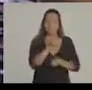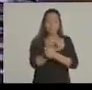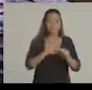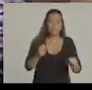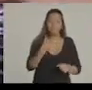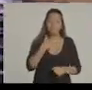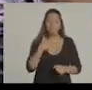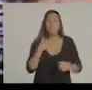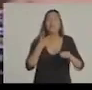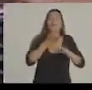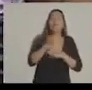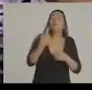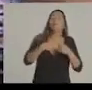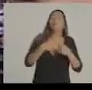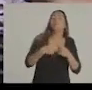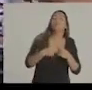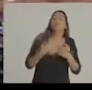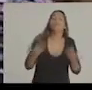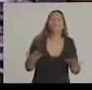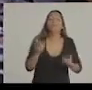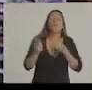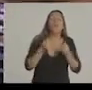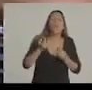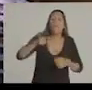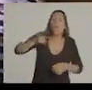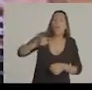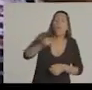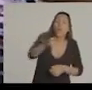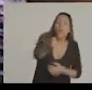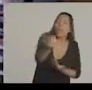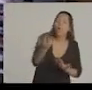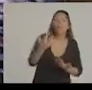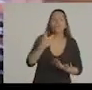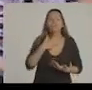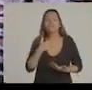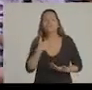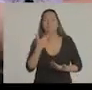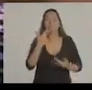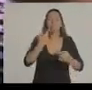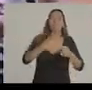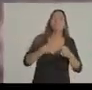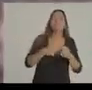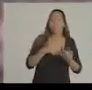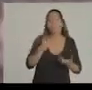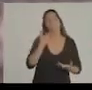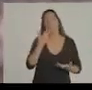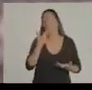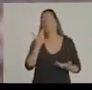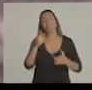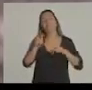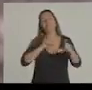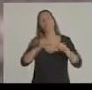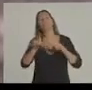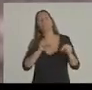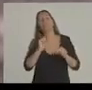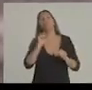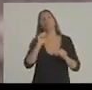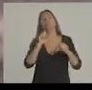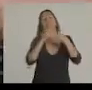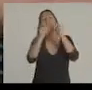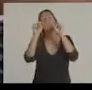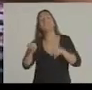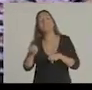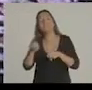um turismo no Rio de Janeiro que ela, inclusive, foi lá questionar por que é tão longe e